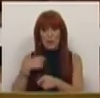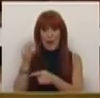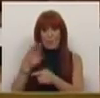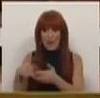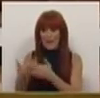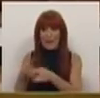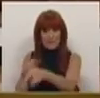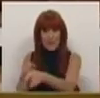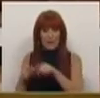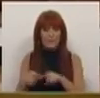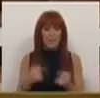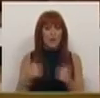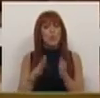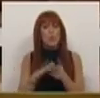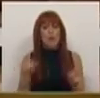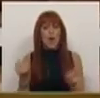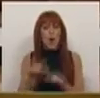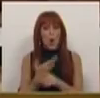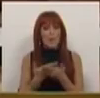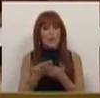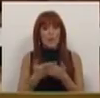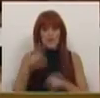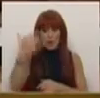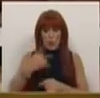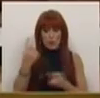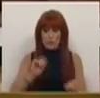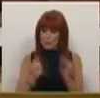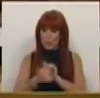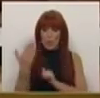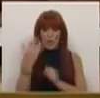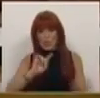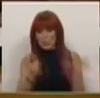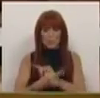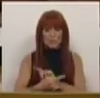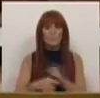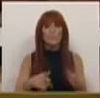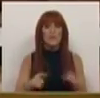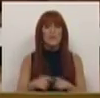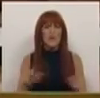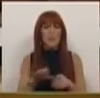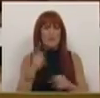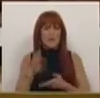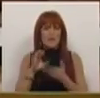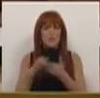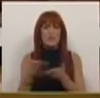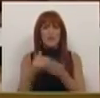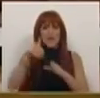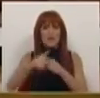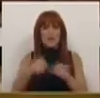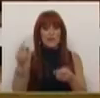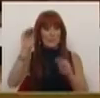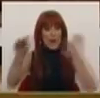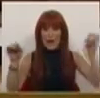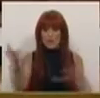a esse hedge fund. Toda esta operação é feita numa noite e revertida no dia a seguir. É um REP, uma forma de financiamento no mercado